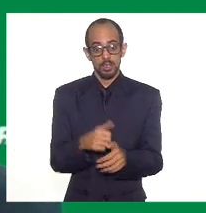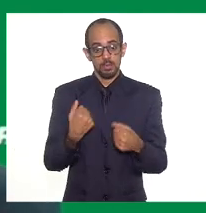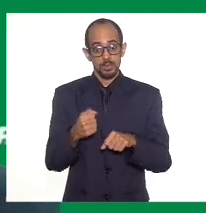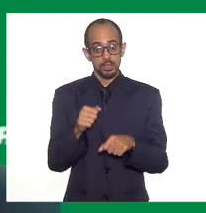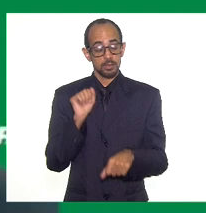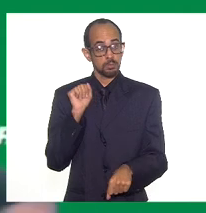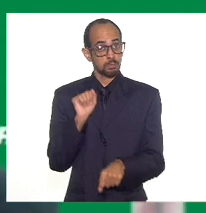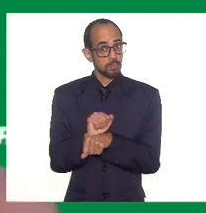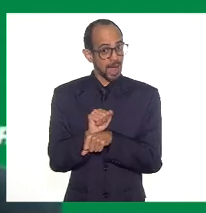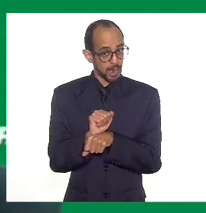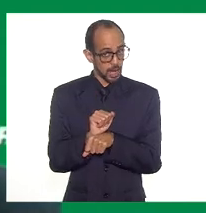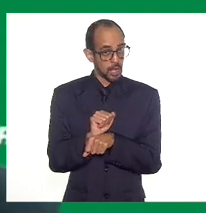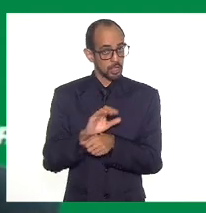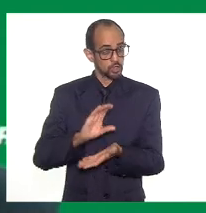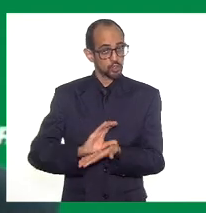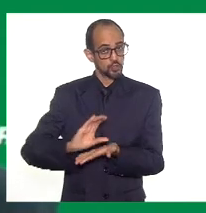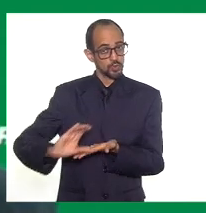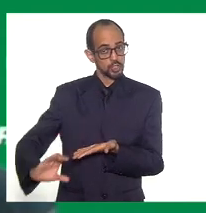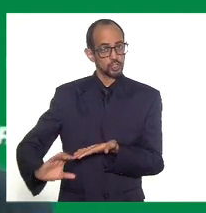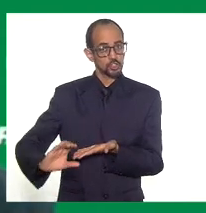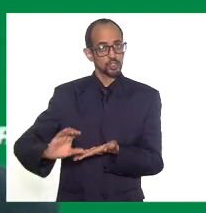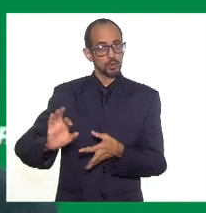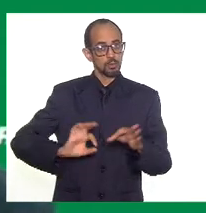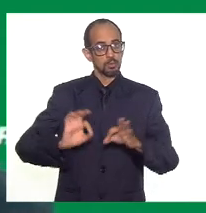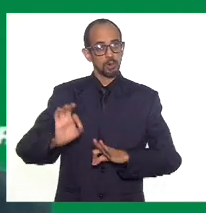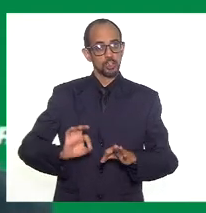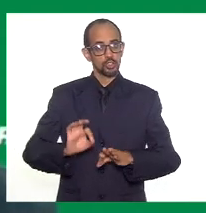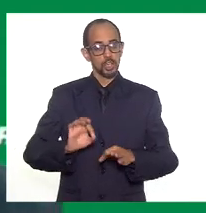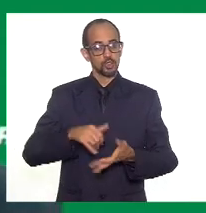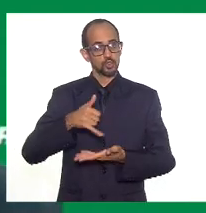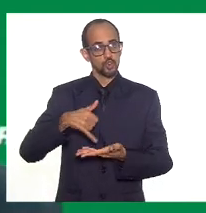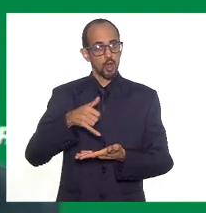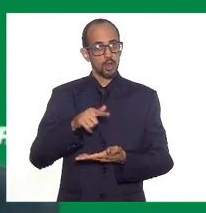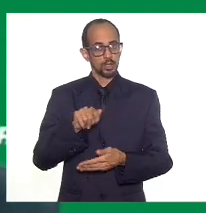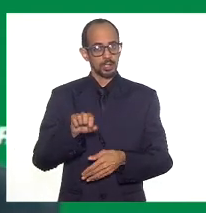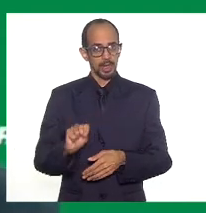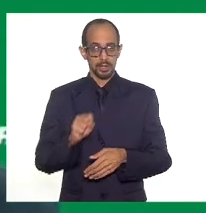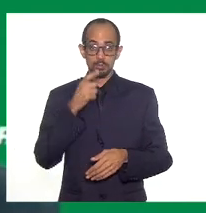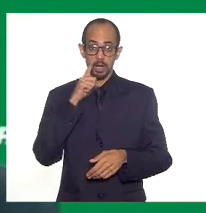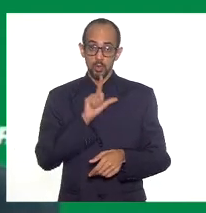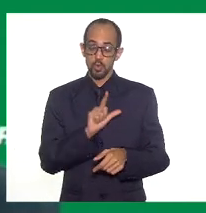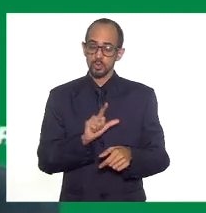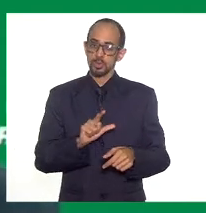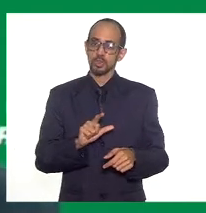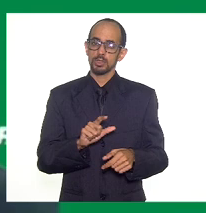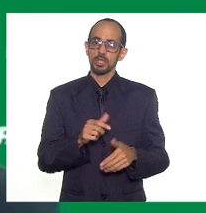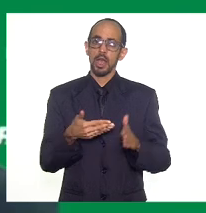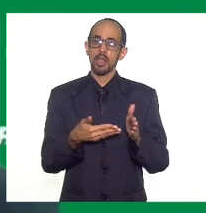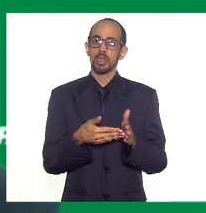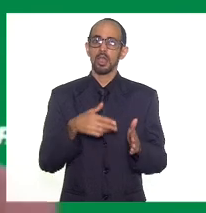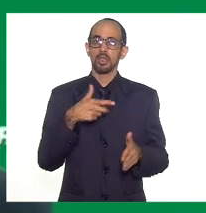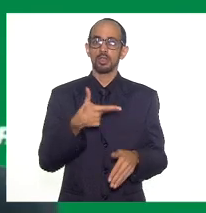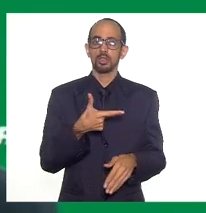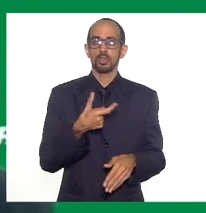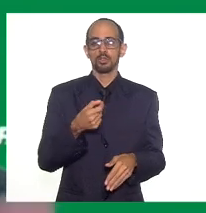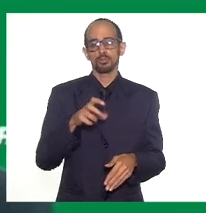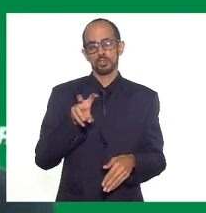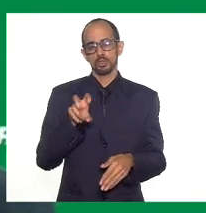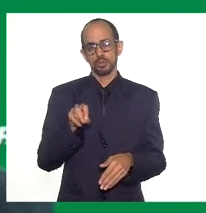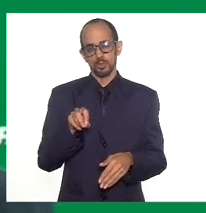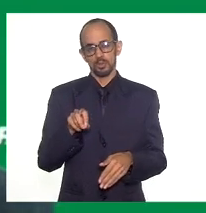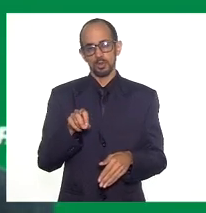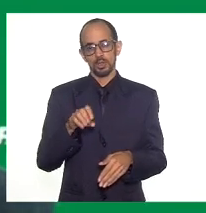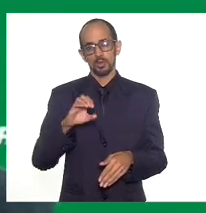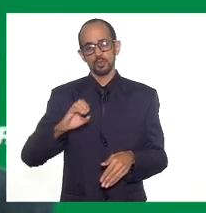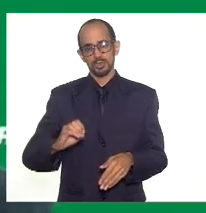parada drástica nos novos projetos de óleo e gás, né, para se chegar nesses cenários, vamos dizer, no cenário